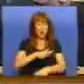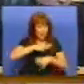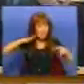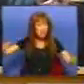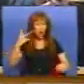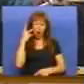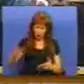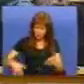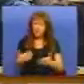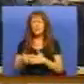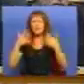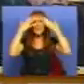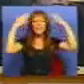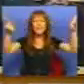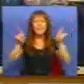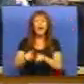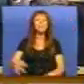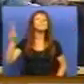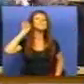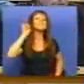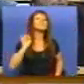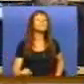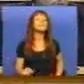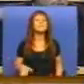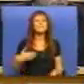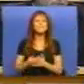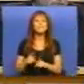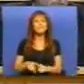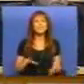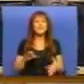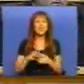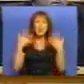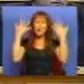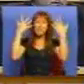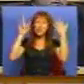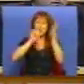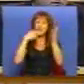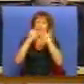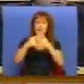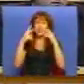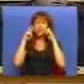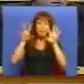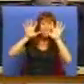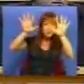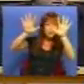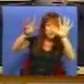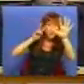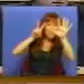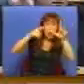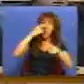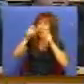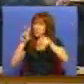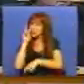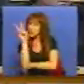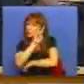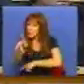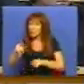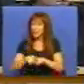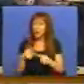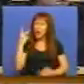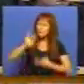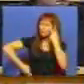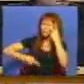maior vivacidade da democracia e, sobretudo, para que as mãos estejam sempre visíveis para os cidadãos, que o